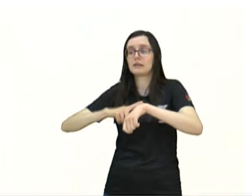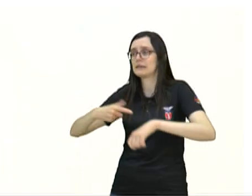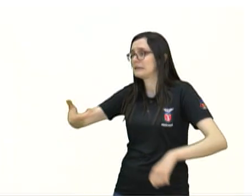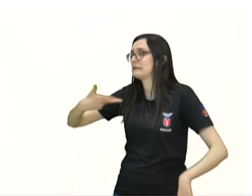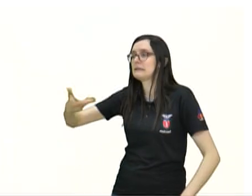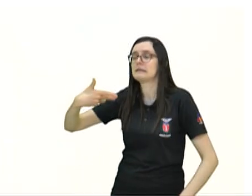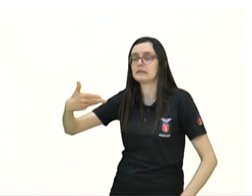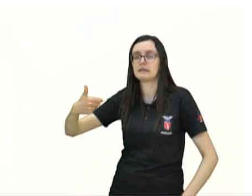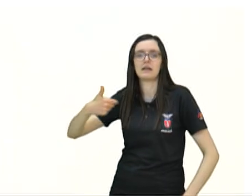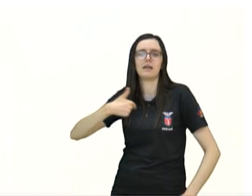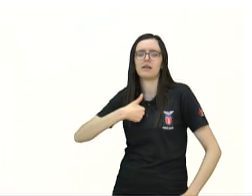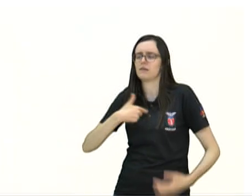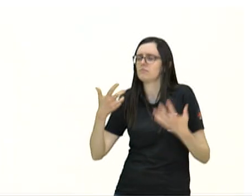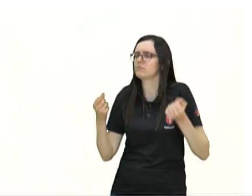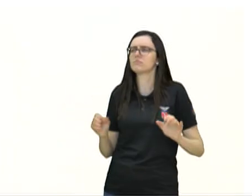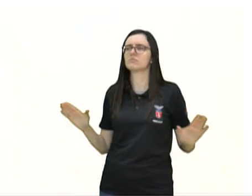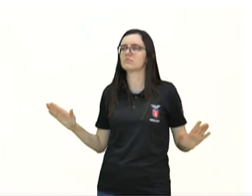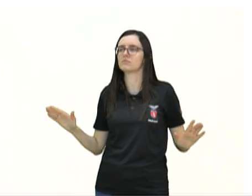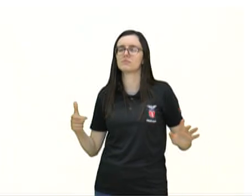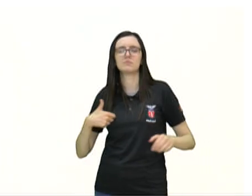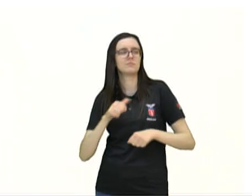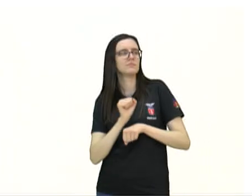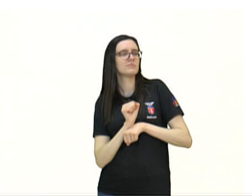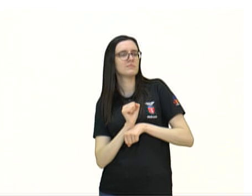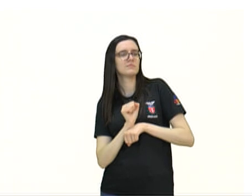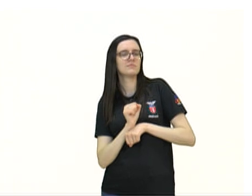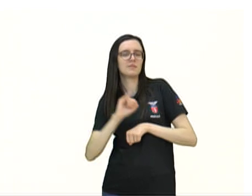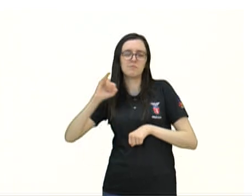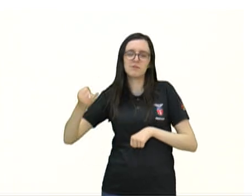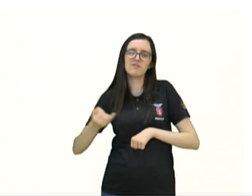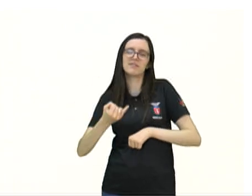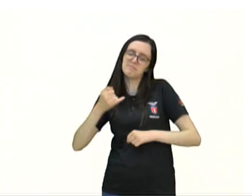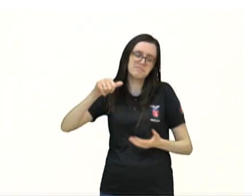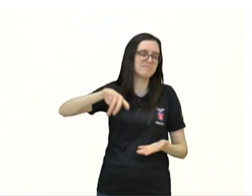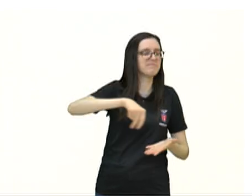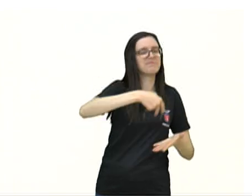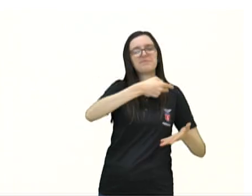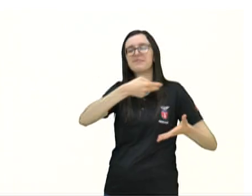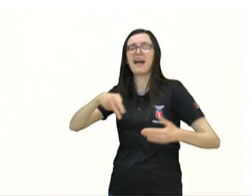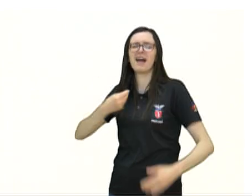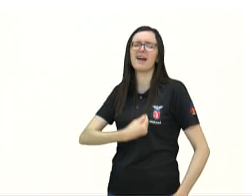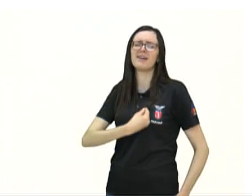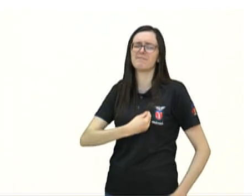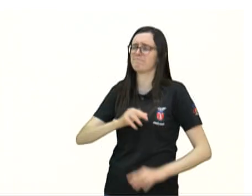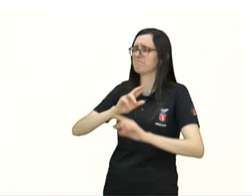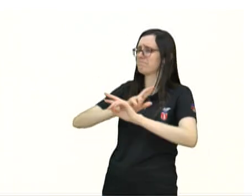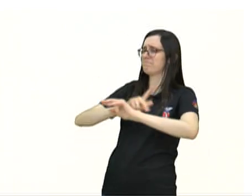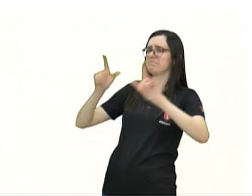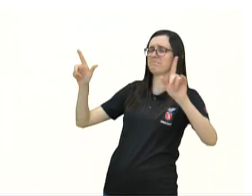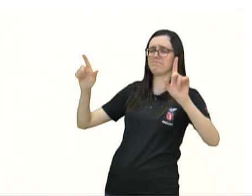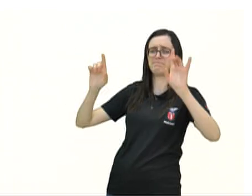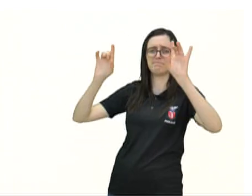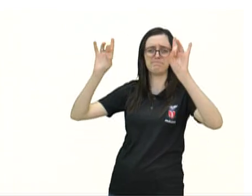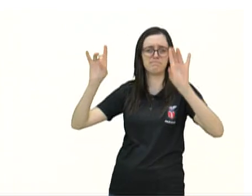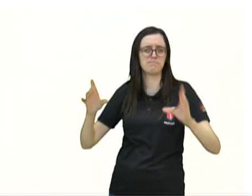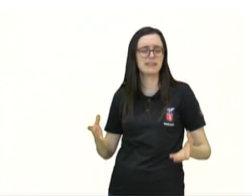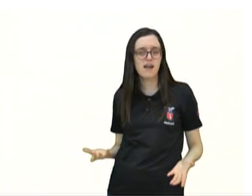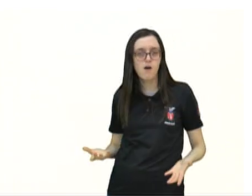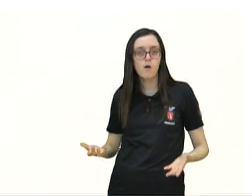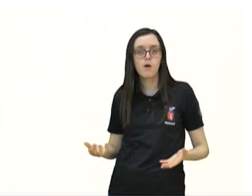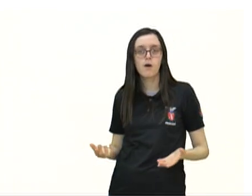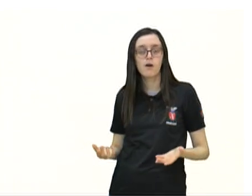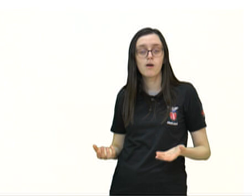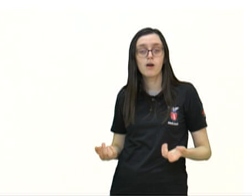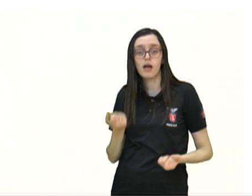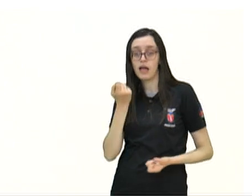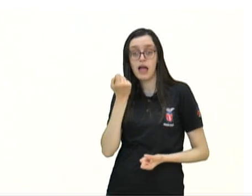pressa, eu me recuso. Faço hora, vou na valsa. A vida é tão rara. Algumas letras podem